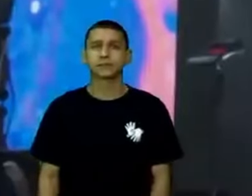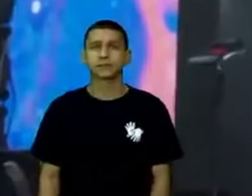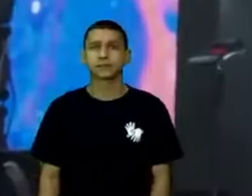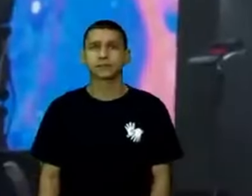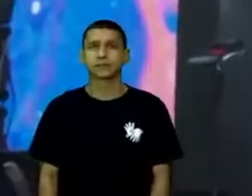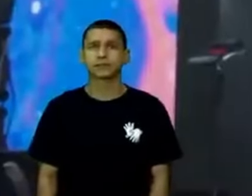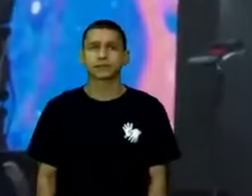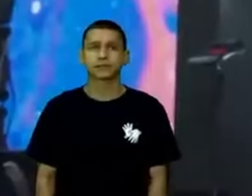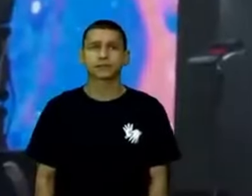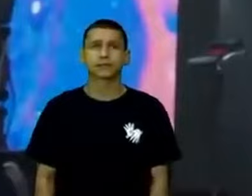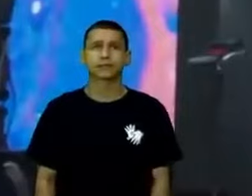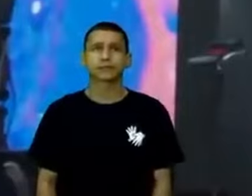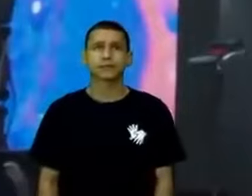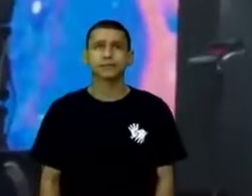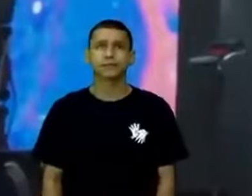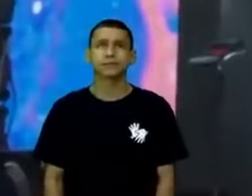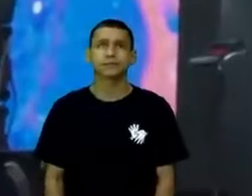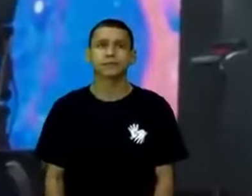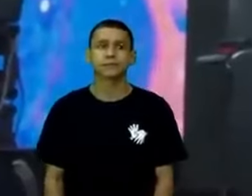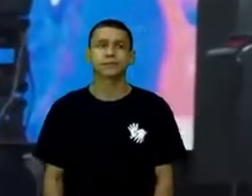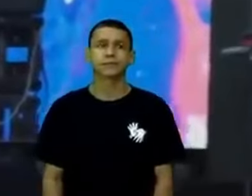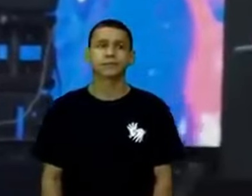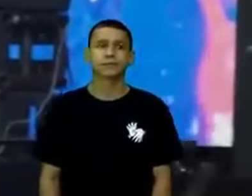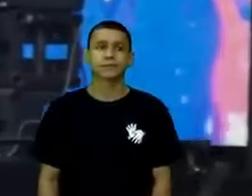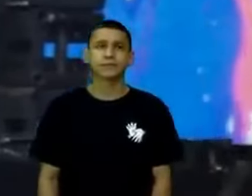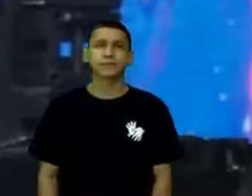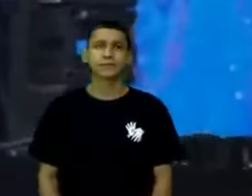Oh, Jesus.